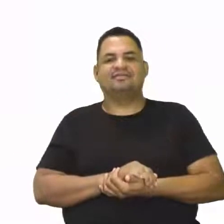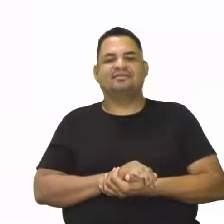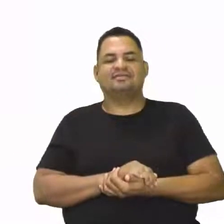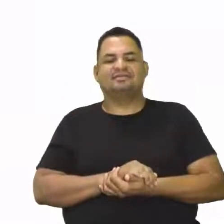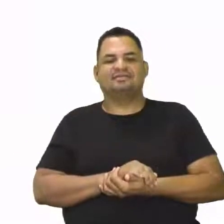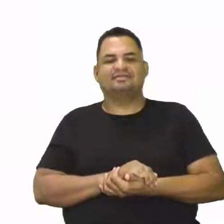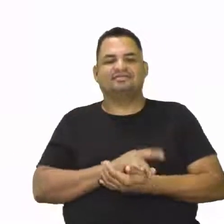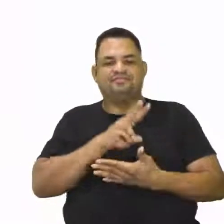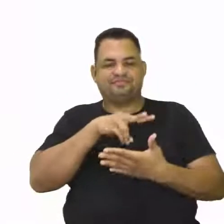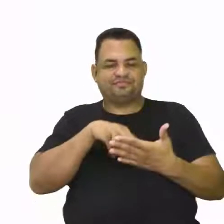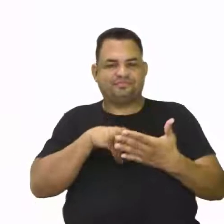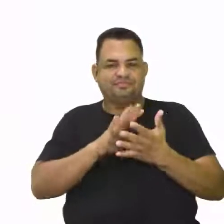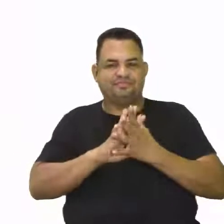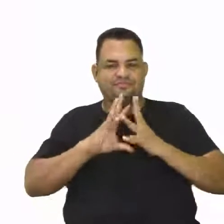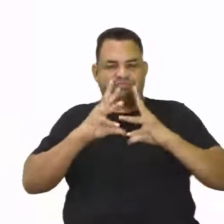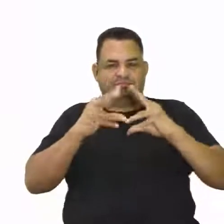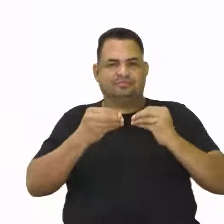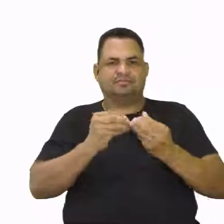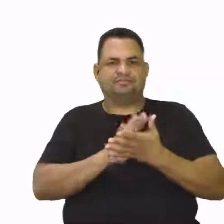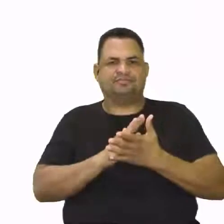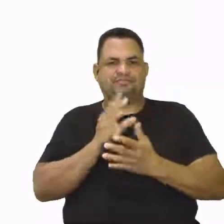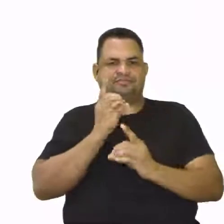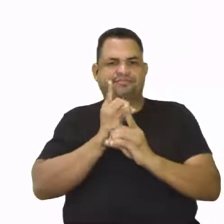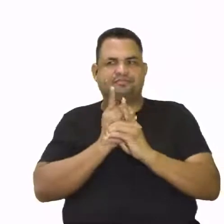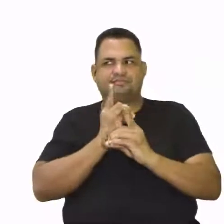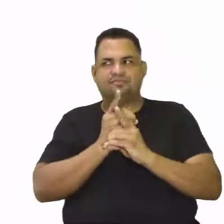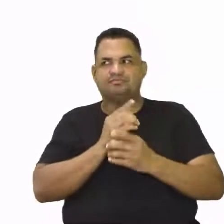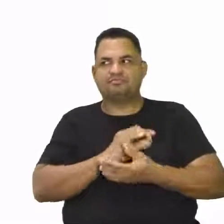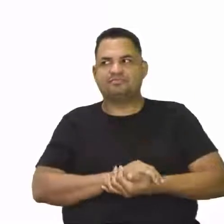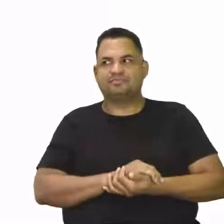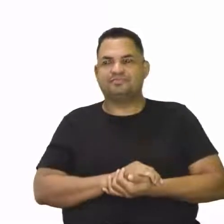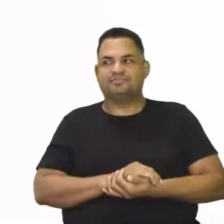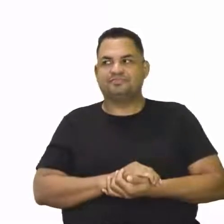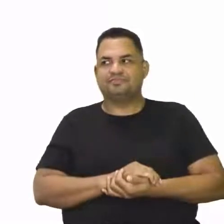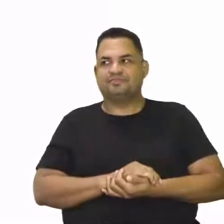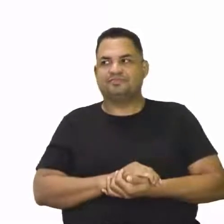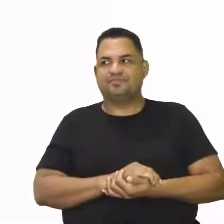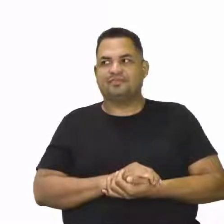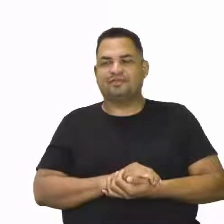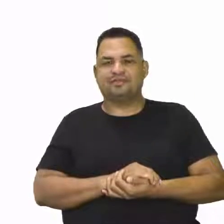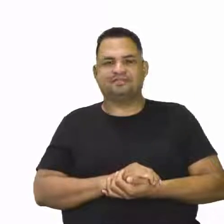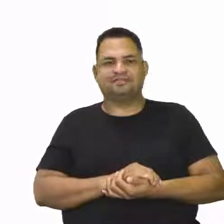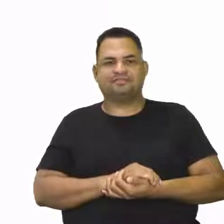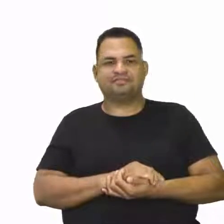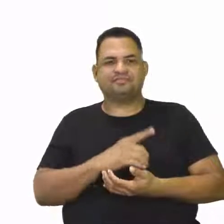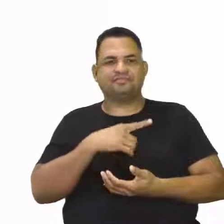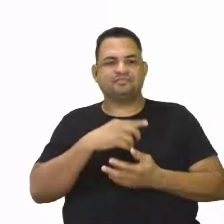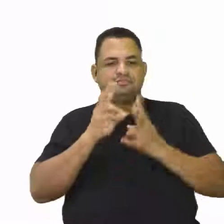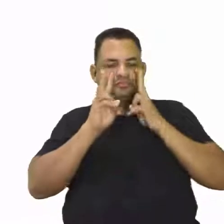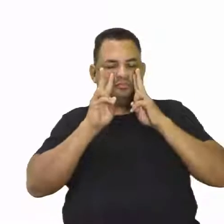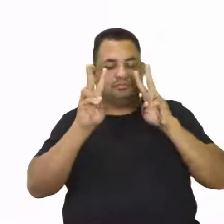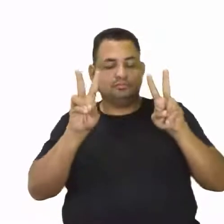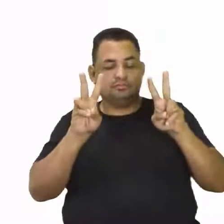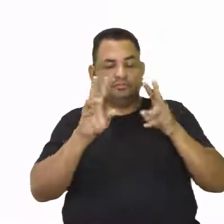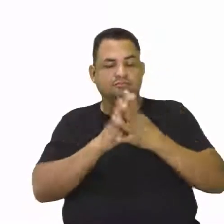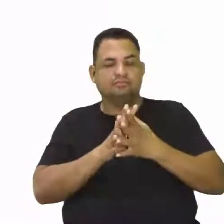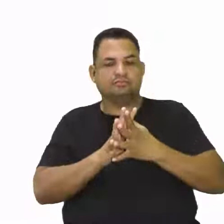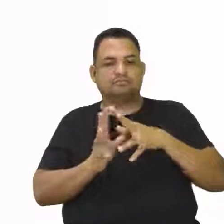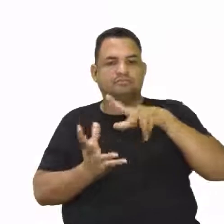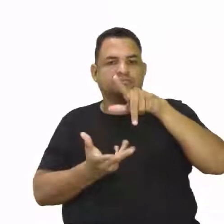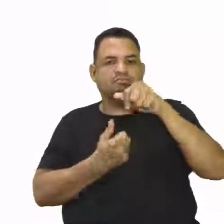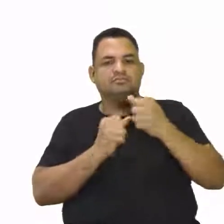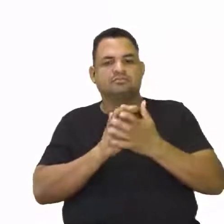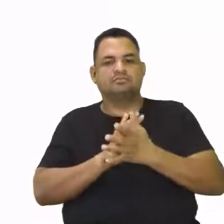Só lendo o texto completo para vocês descobrirem, né? No texto confrontam-se 2 visões de mundo. O da